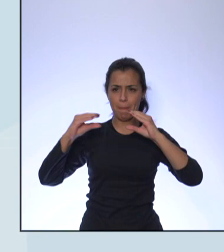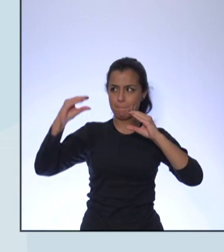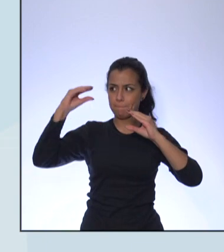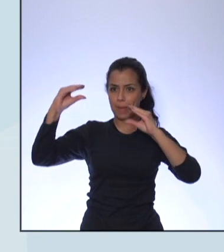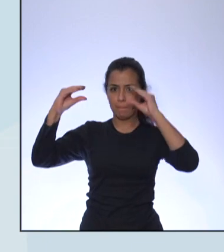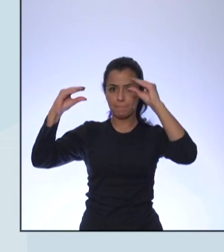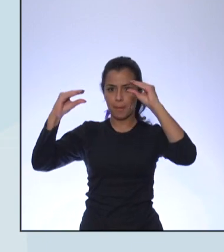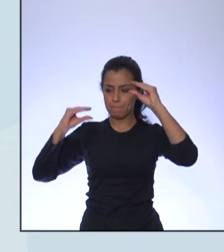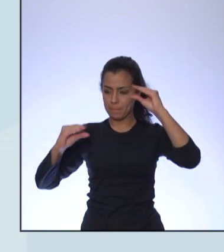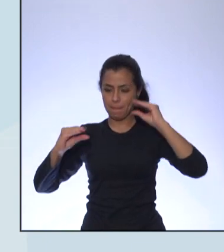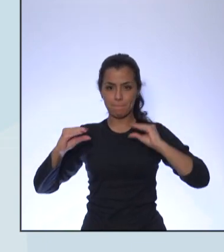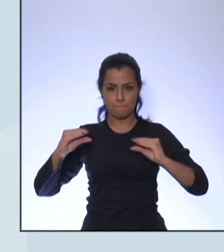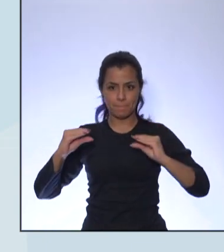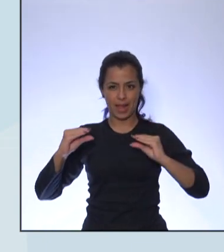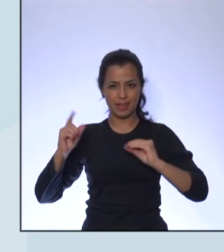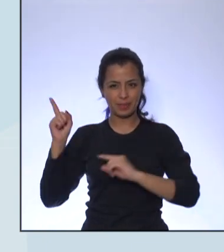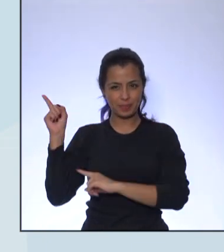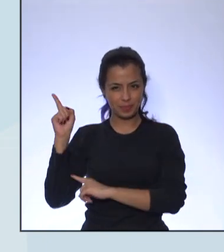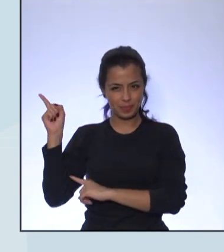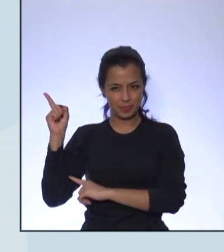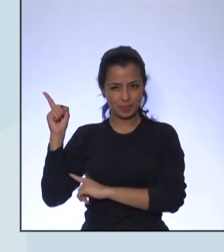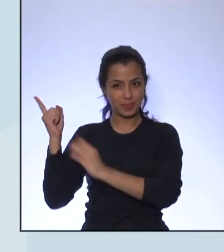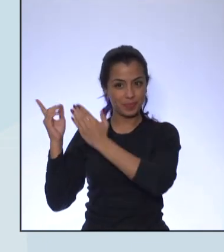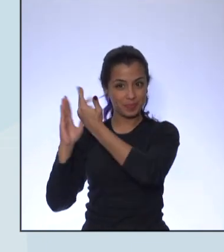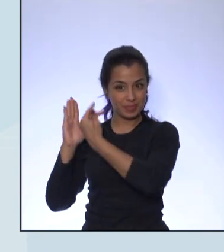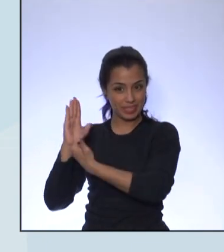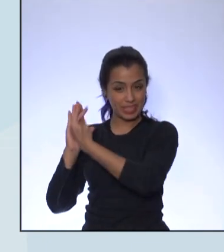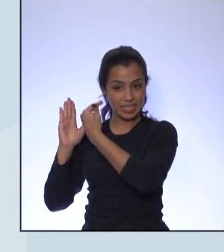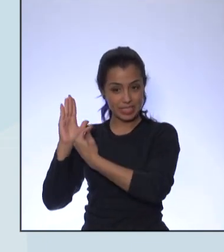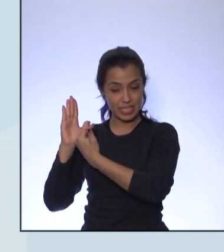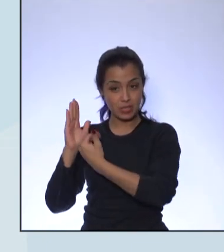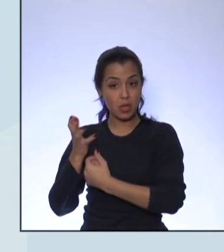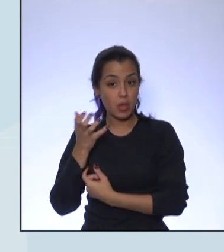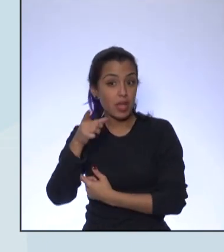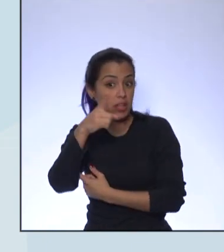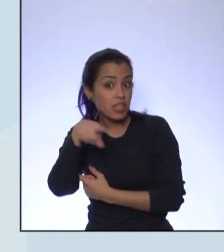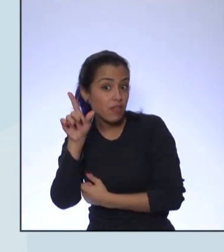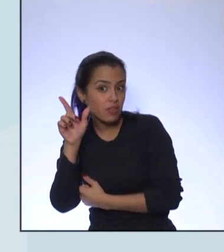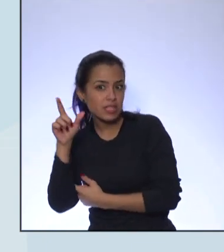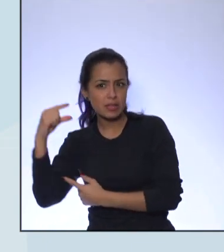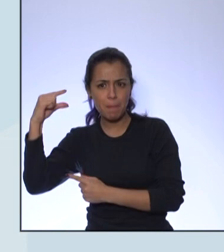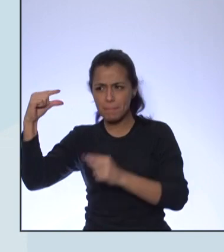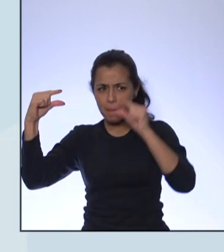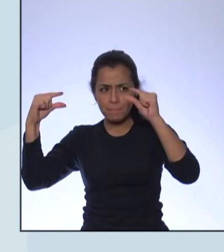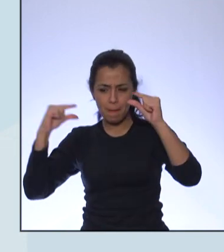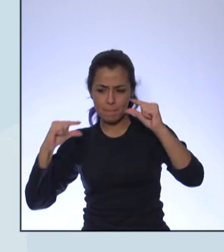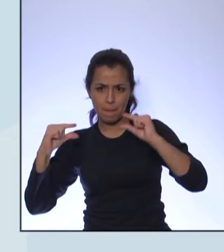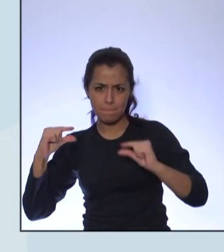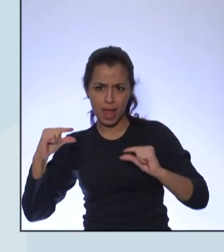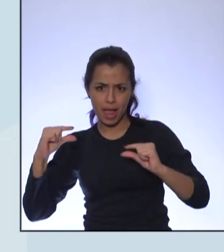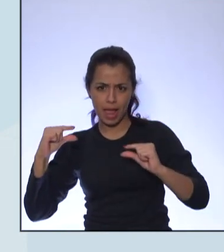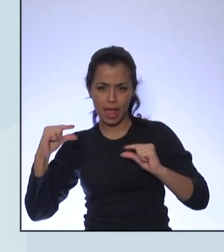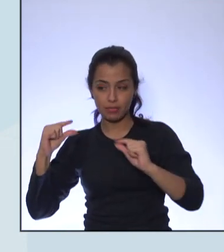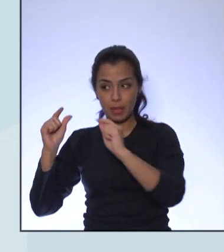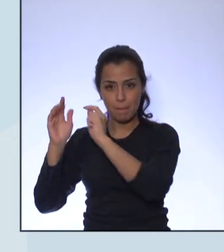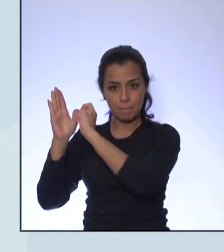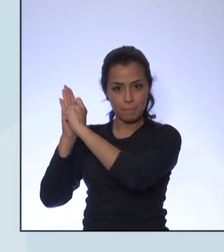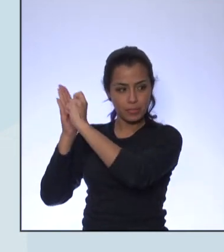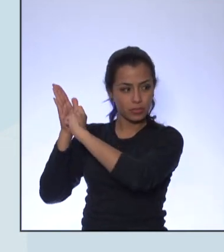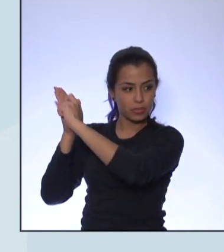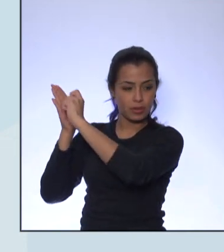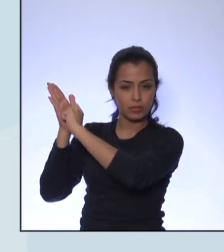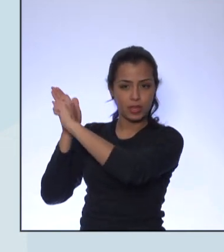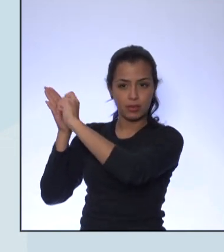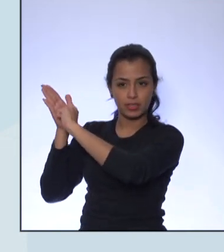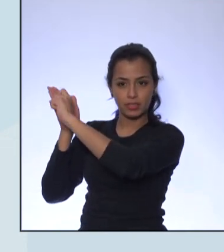vocês preencherem o que significa cada uma dessas estruturas. Caso você não tenha o caderno do aluno, vale a pena você pesquisar a estrutura, né,